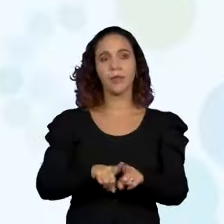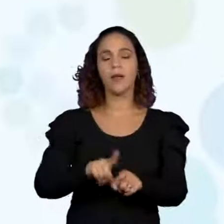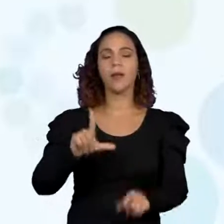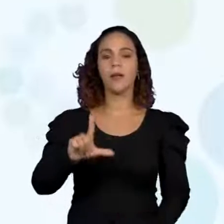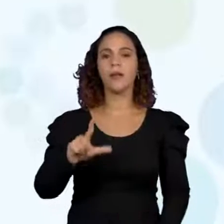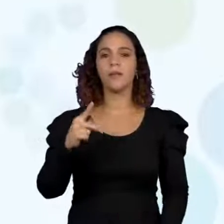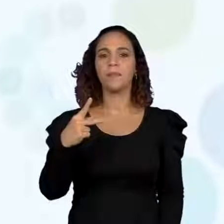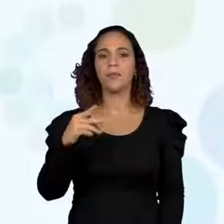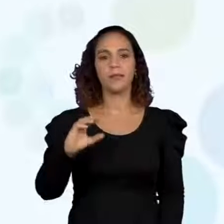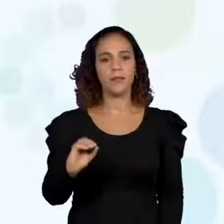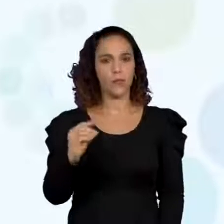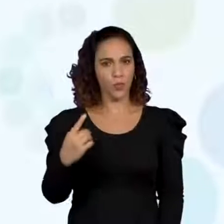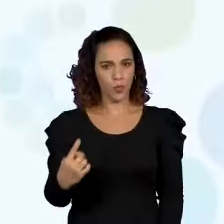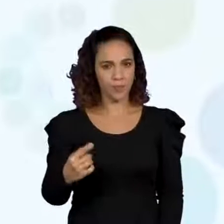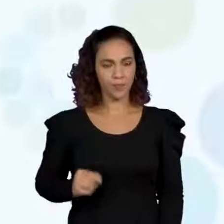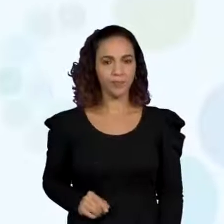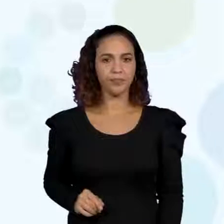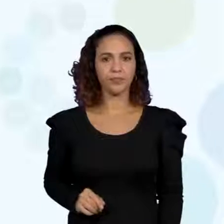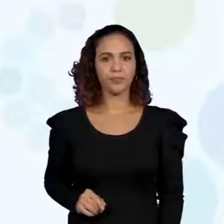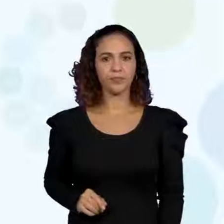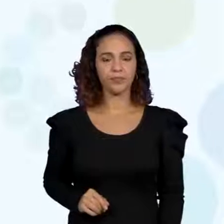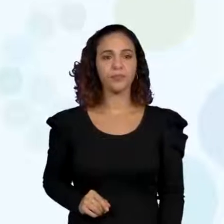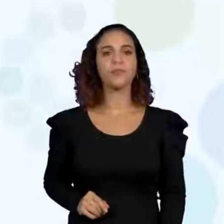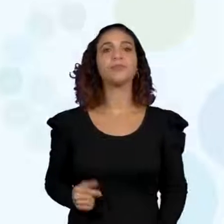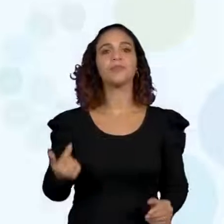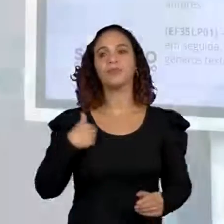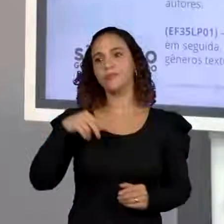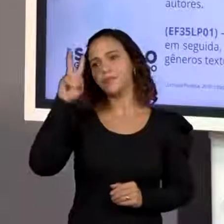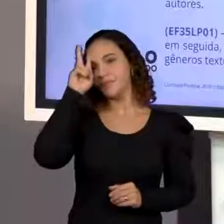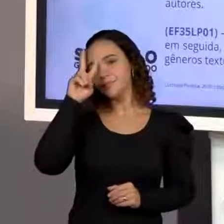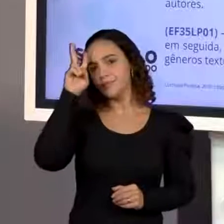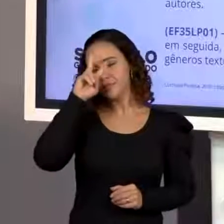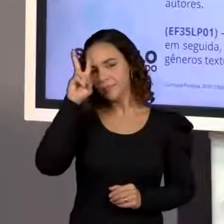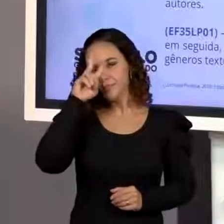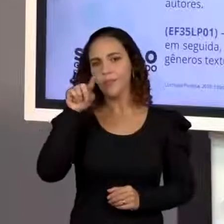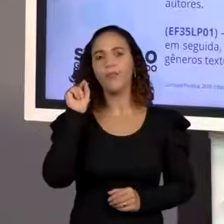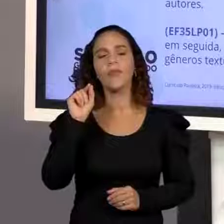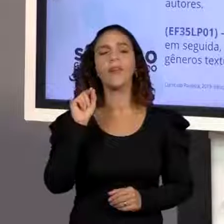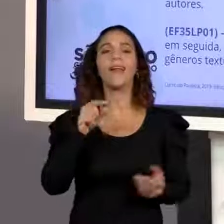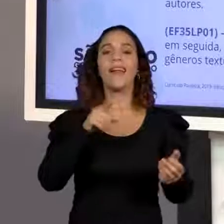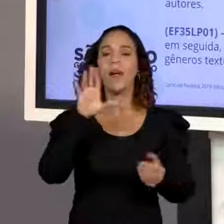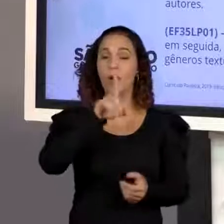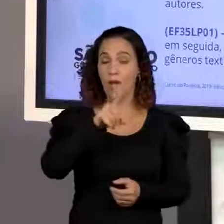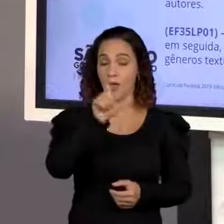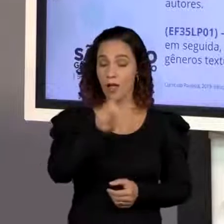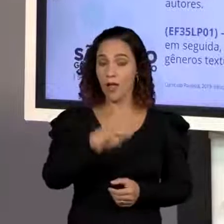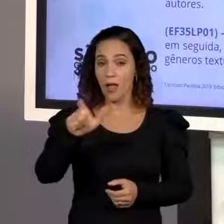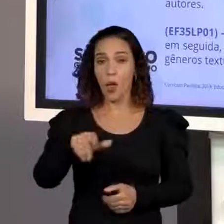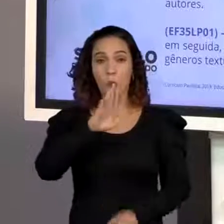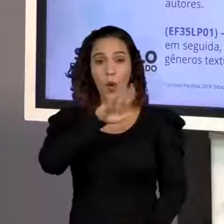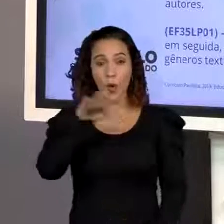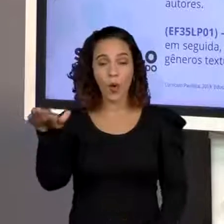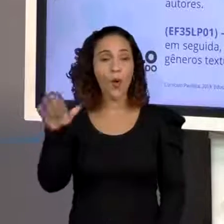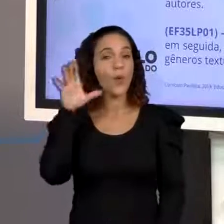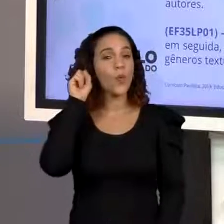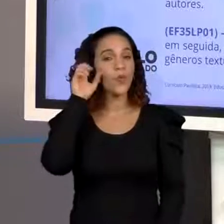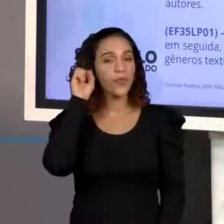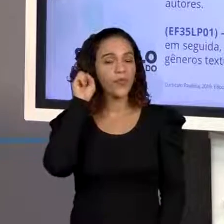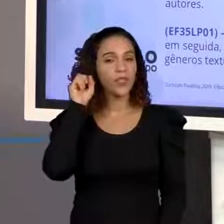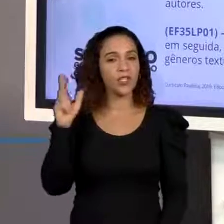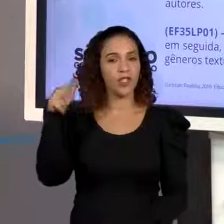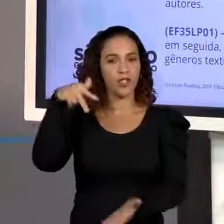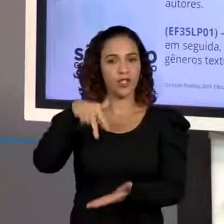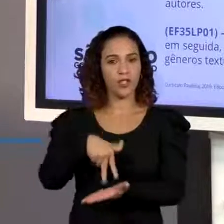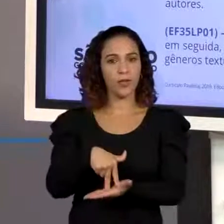EF35LP01. Eu lembro que quando eu falava de leitura em voz alta na sala de aula, tinha alunos